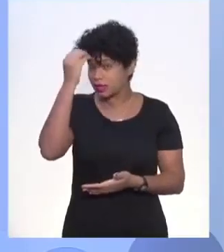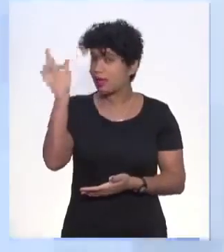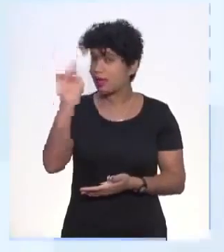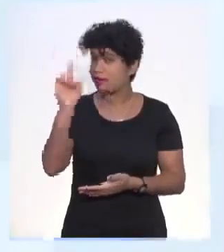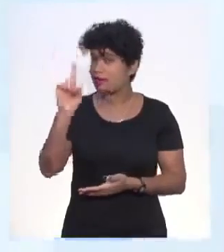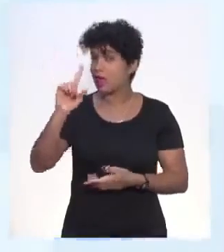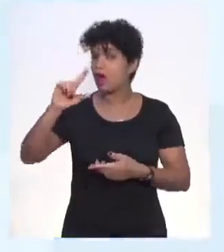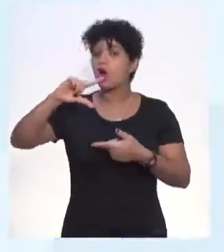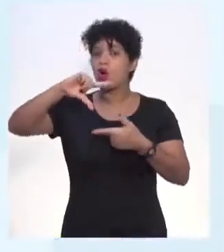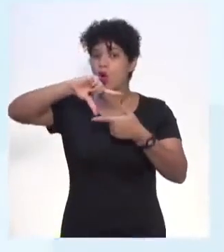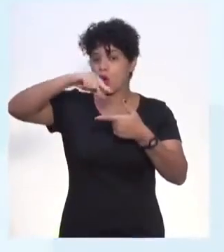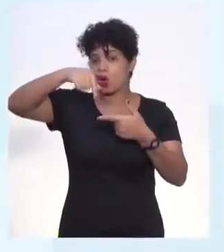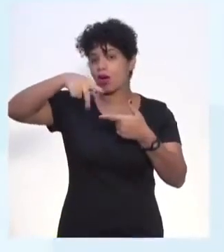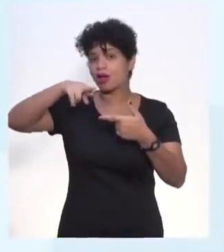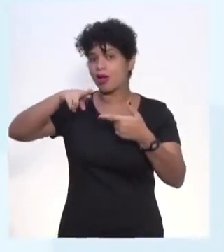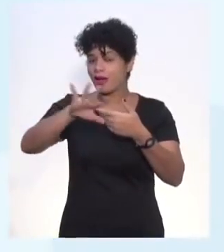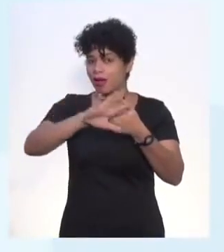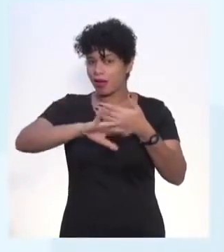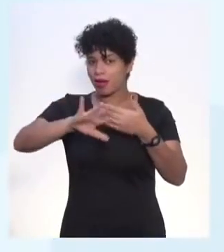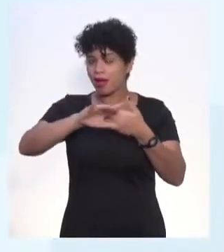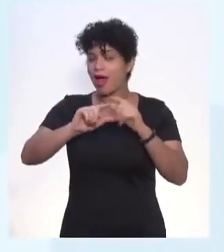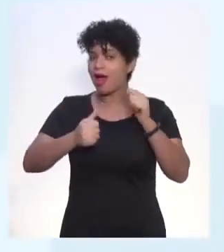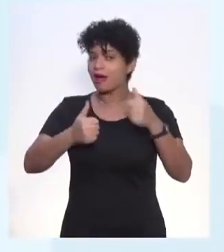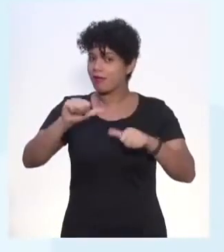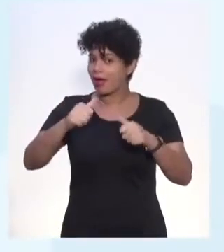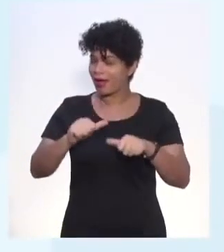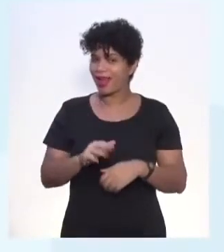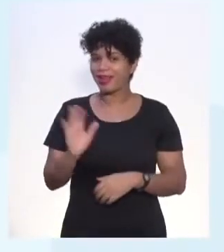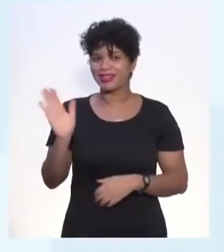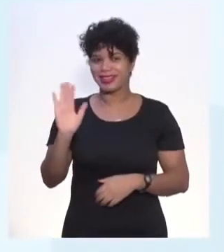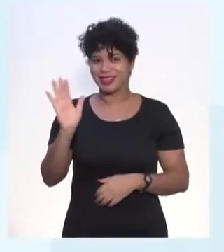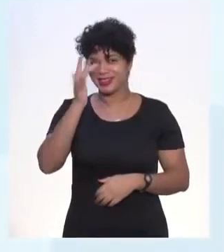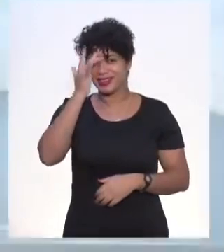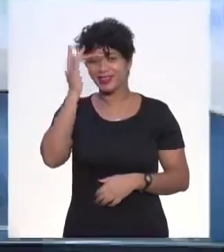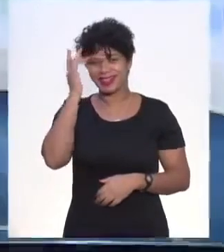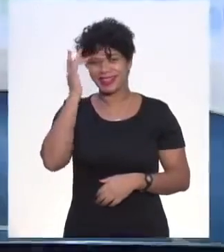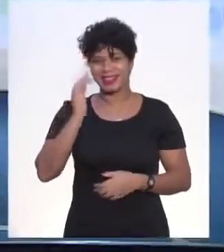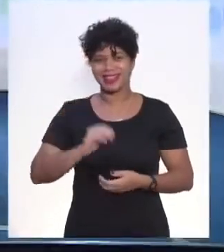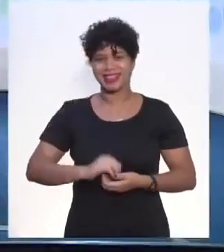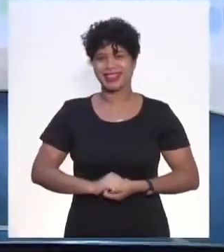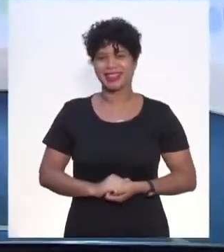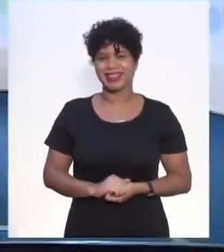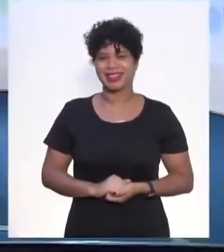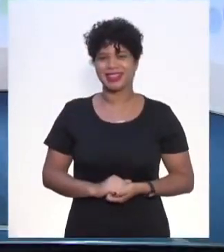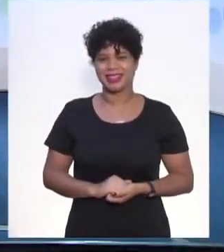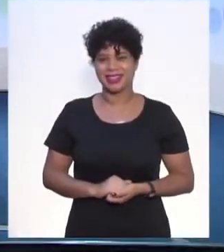e se prepare para a próxima aula, ok? Tchau, tchau, pessoal. Tchau.